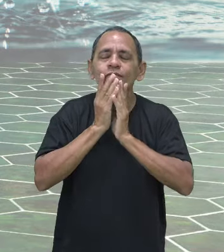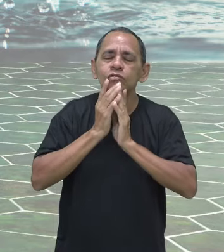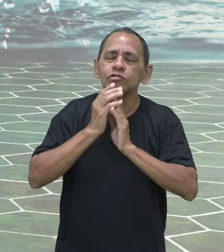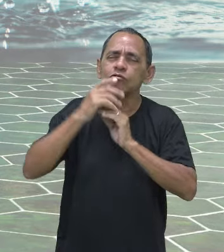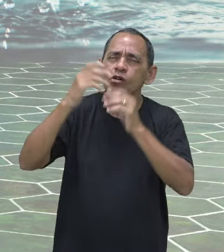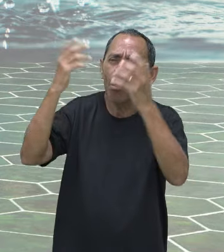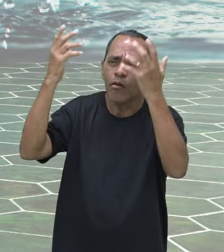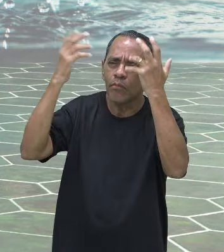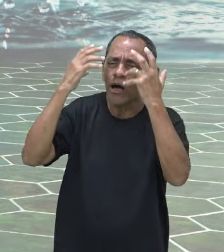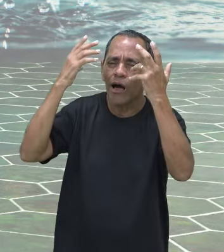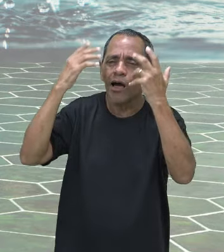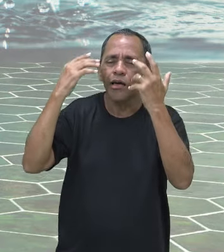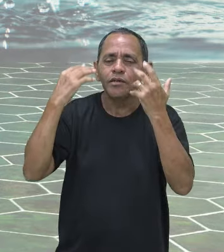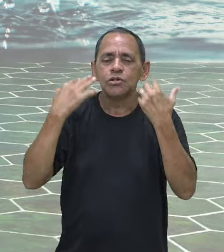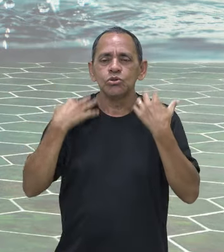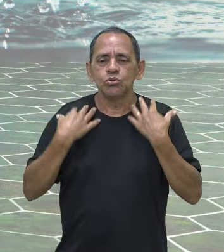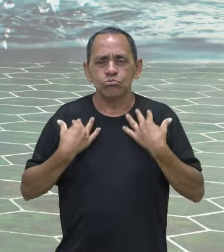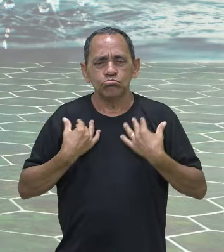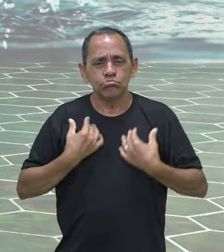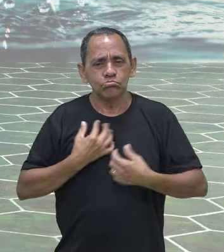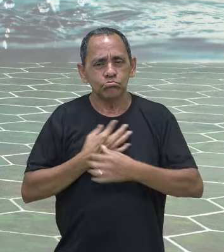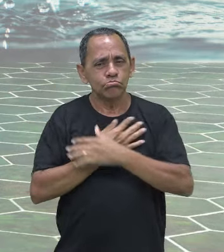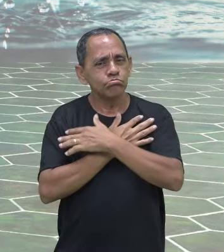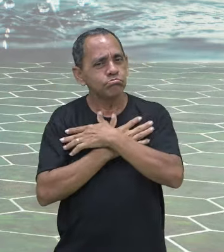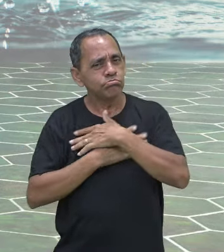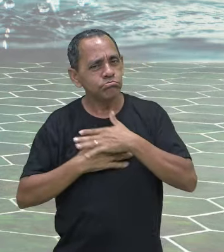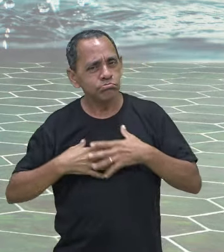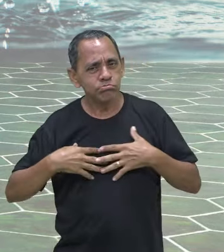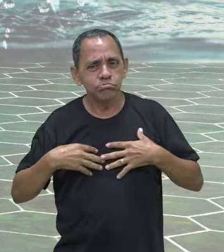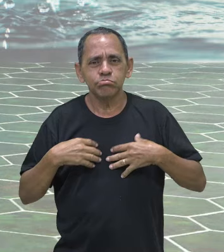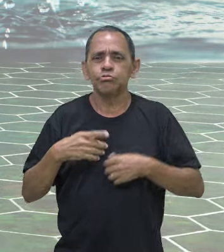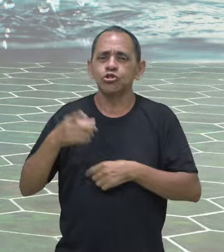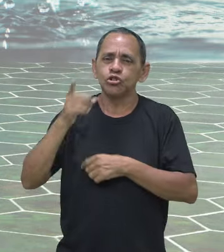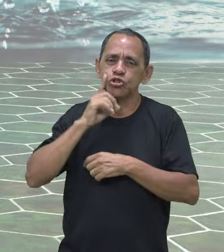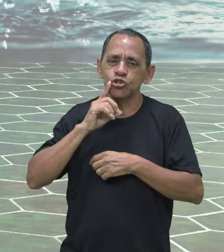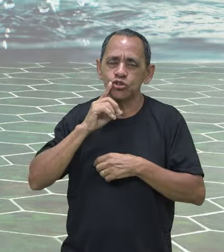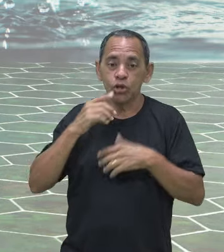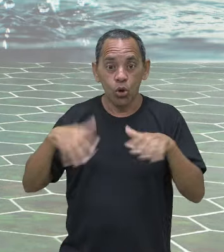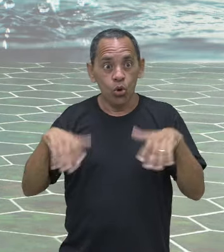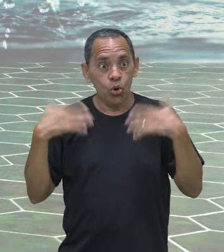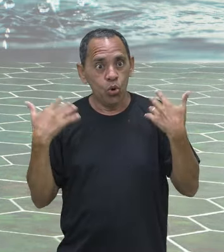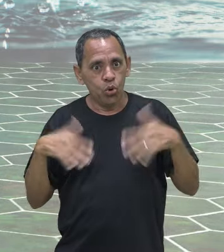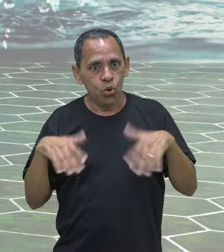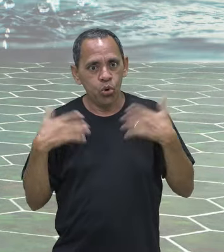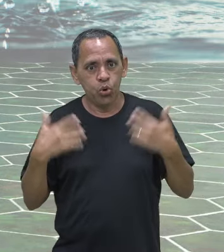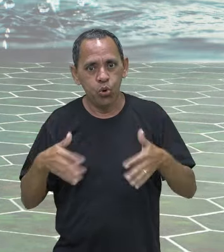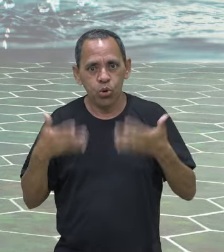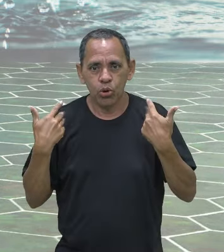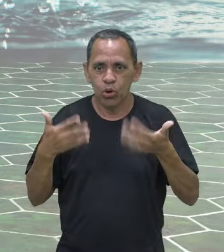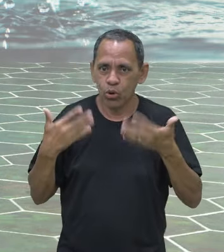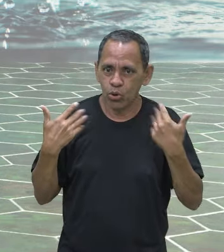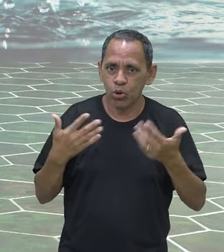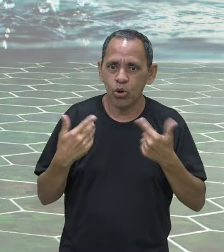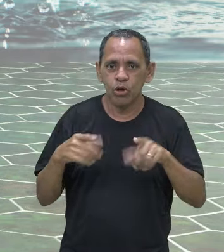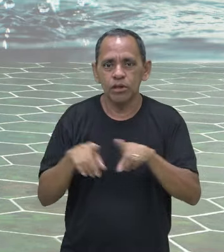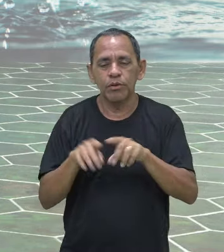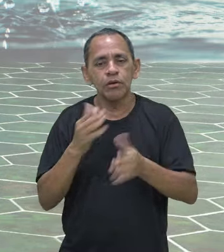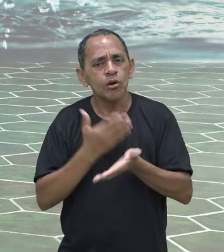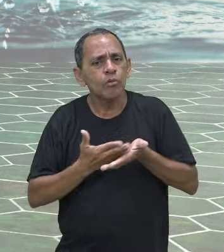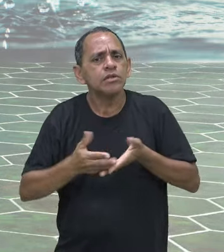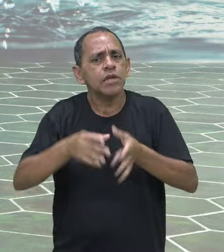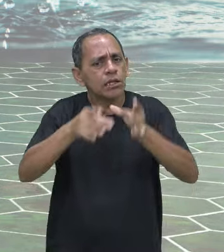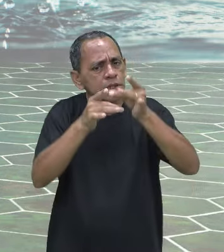banho, refrescar o corpo daqueles dias quentes. Então, nós vamos começar a detalhar